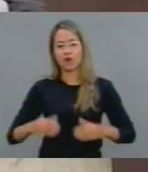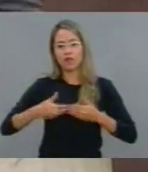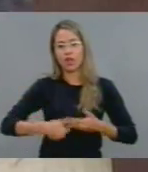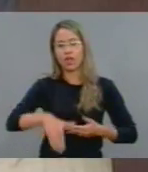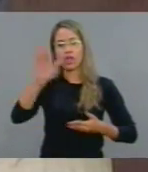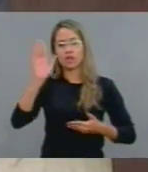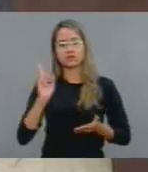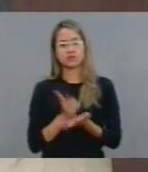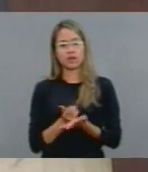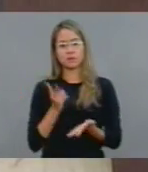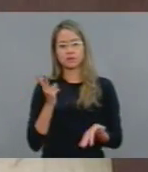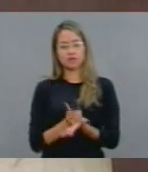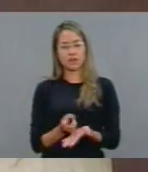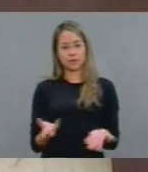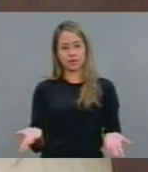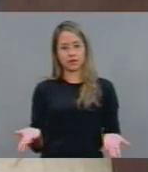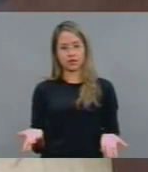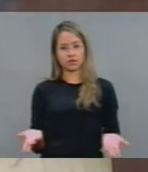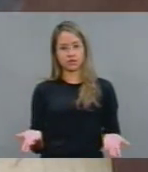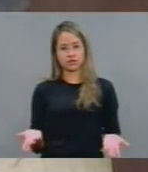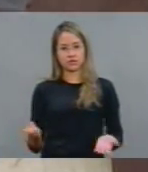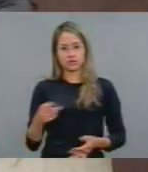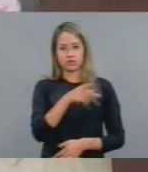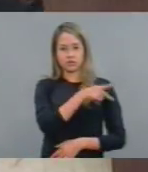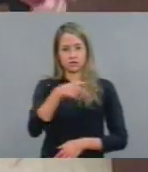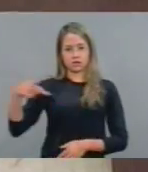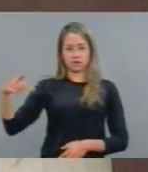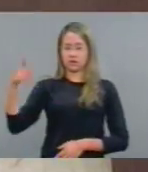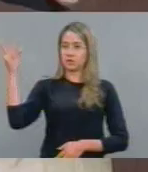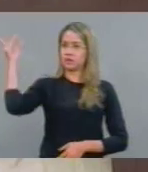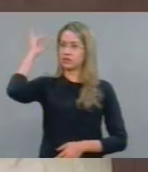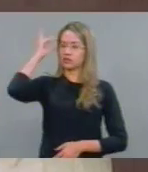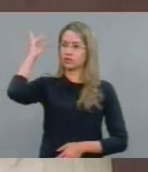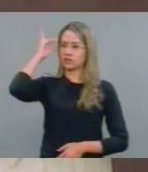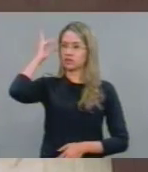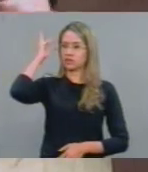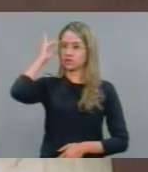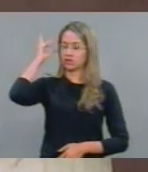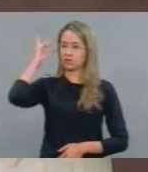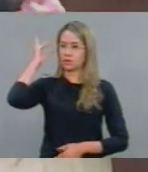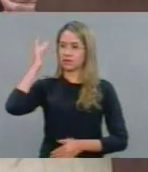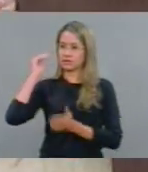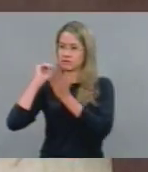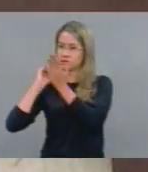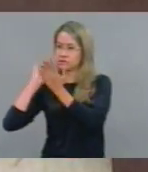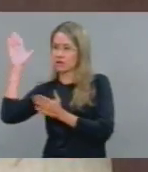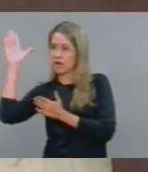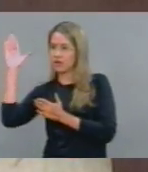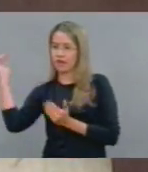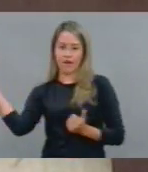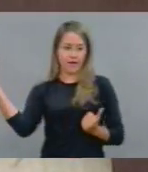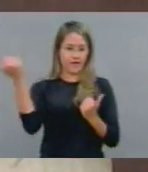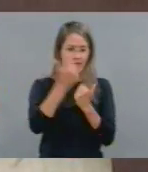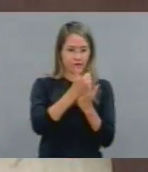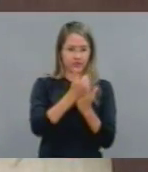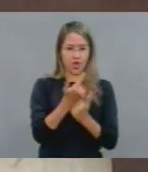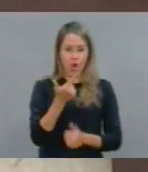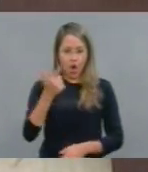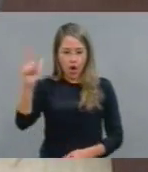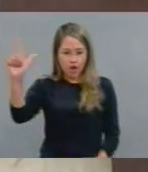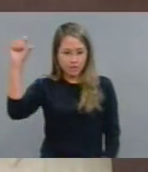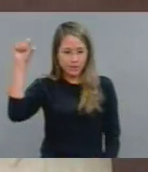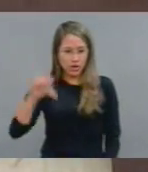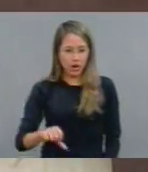perde legitimidade e que coloca o Brasil em recessão, e um outro governo que também não tem legitimidade e também vai manter o